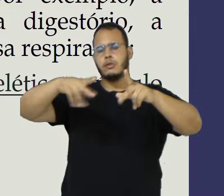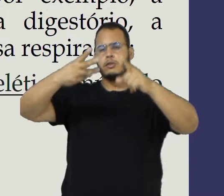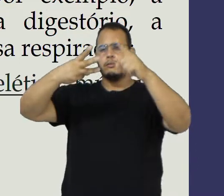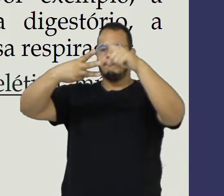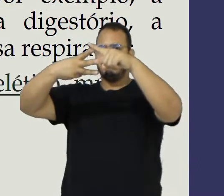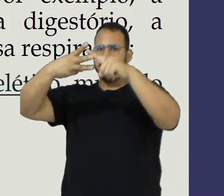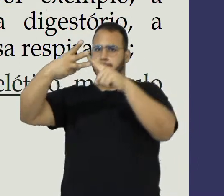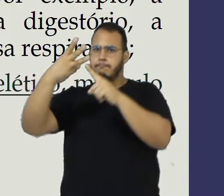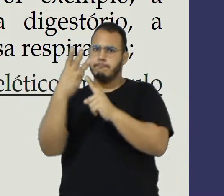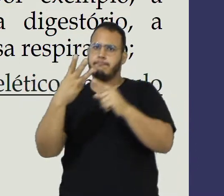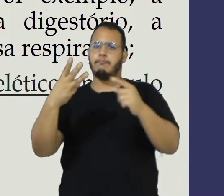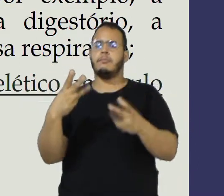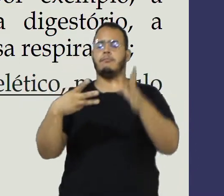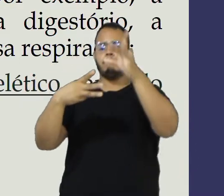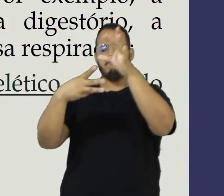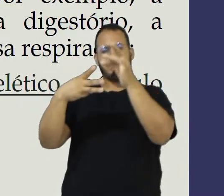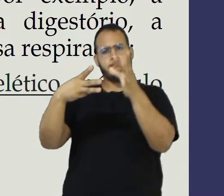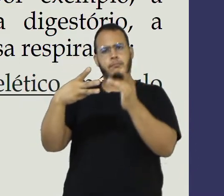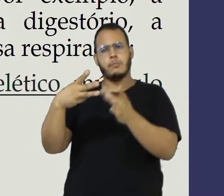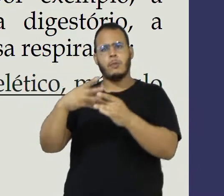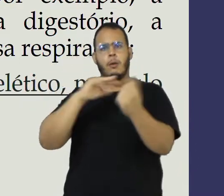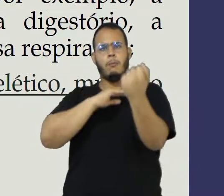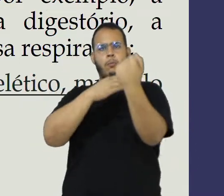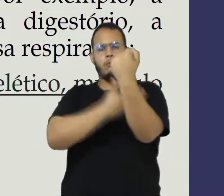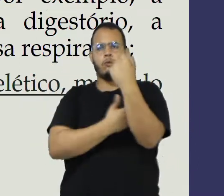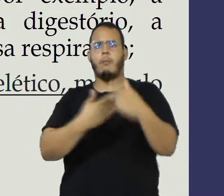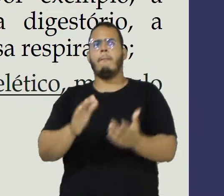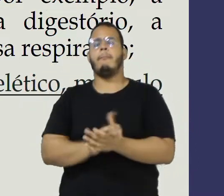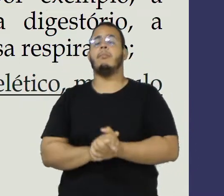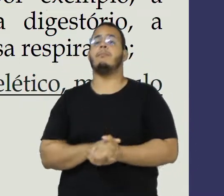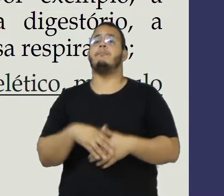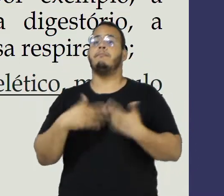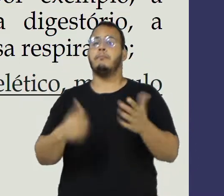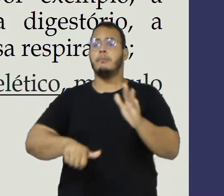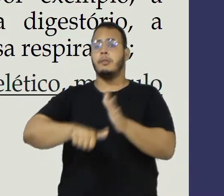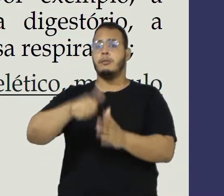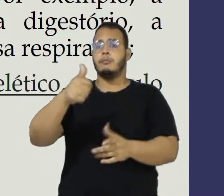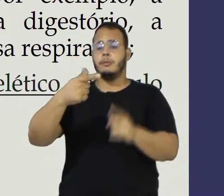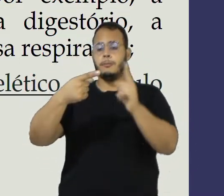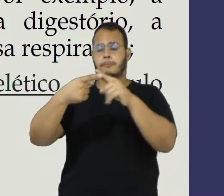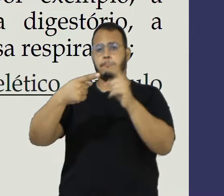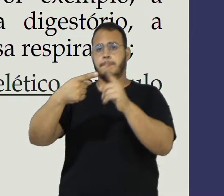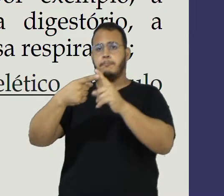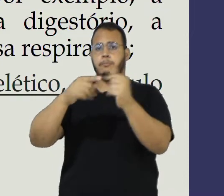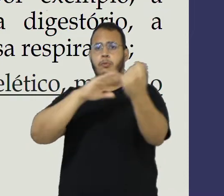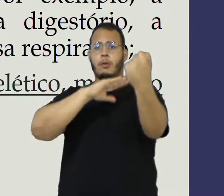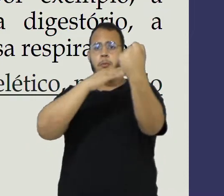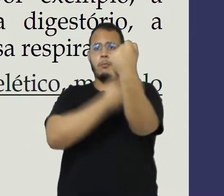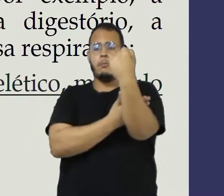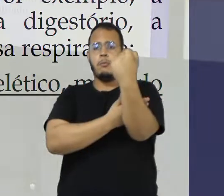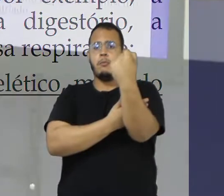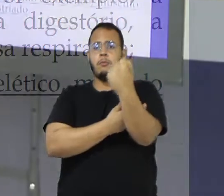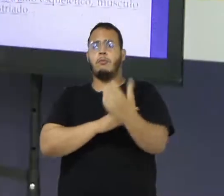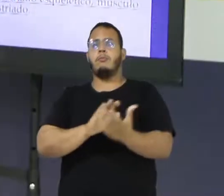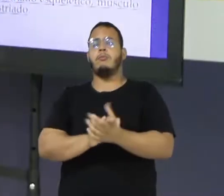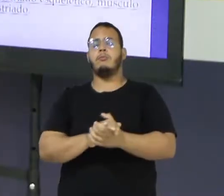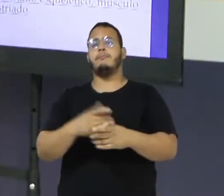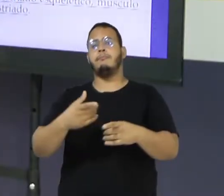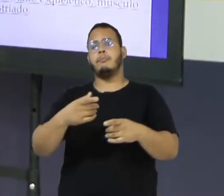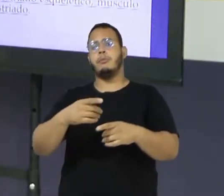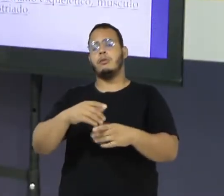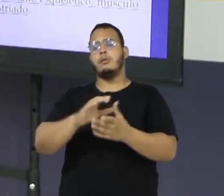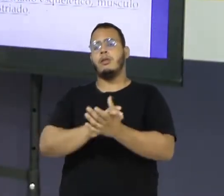tipos diferentes de músculo. Primeiro deles, músculo estriado esquelético, certo?